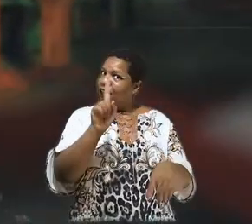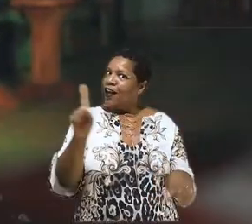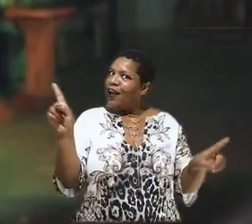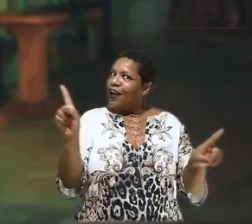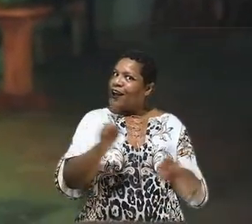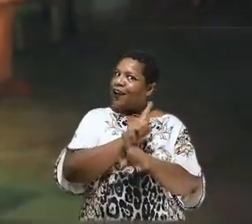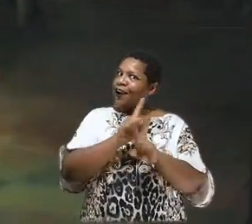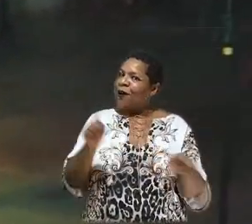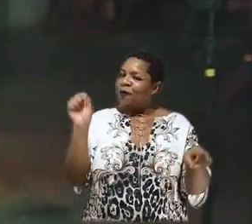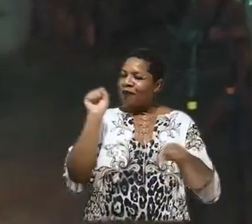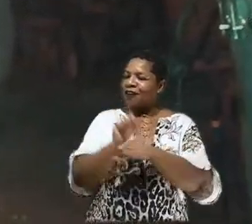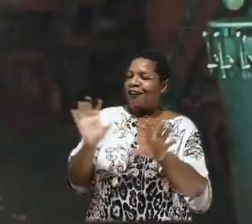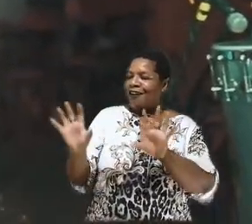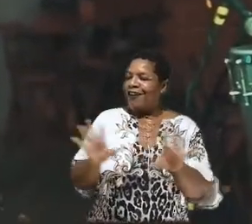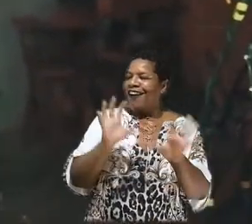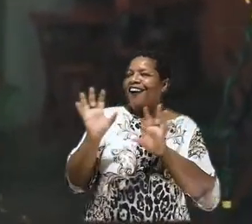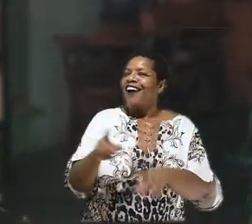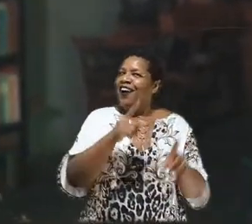para